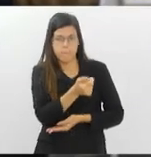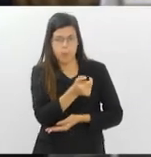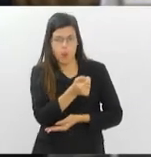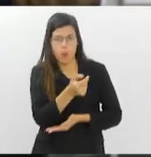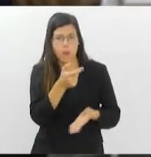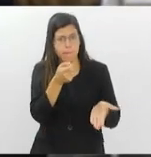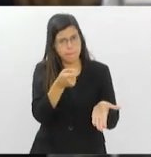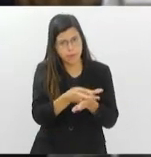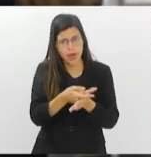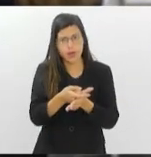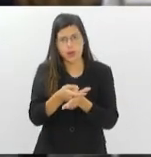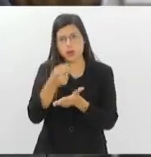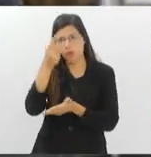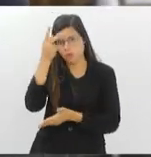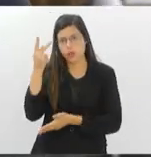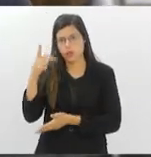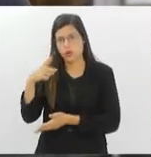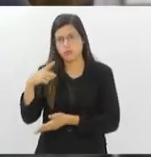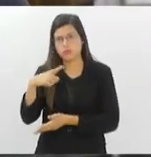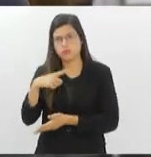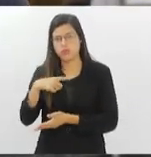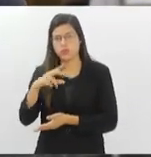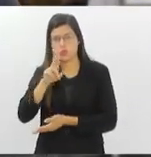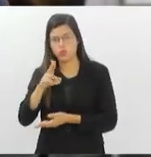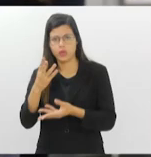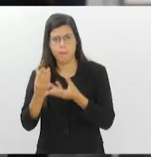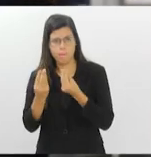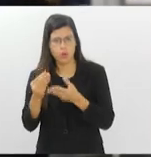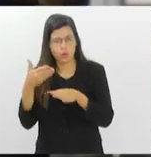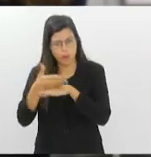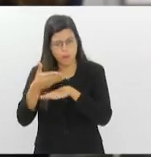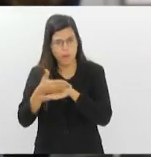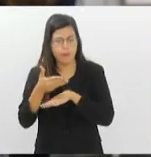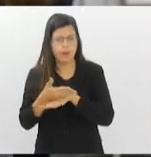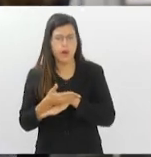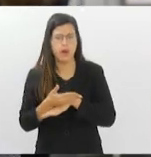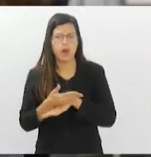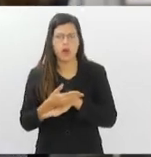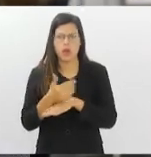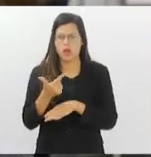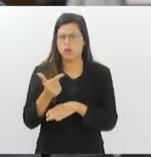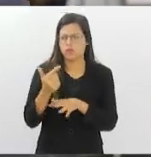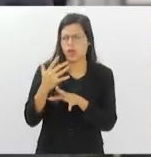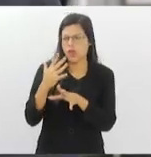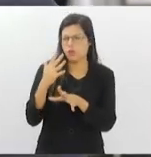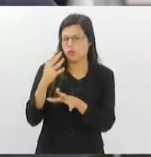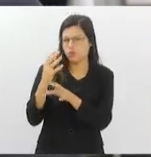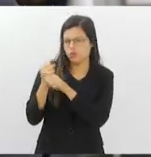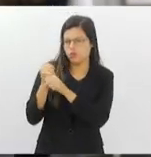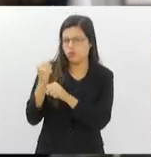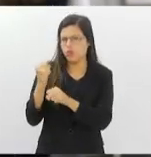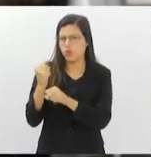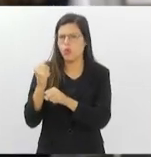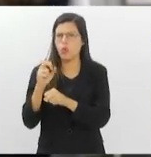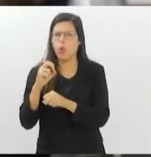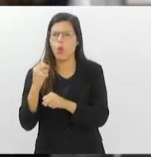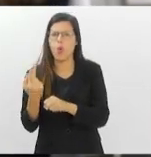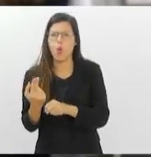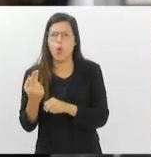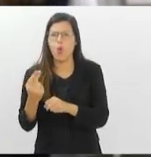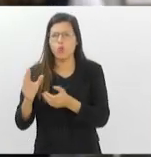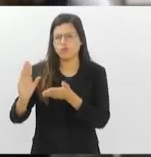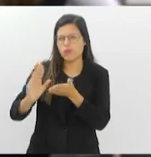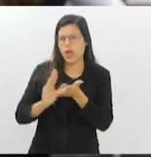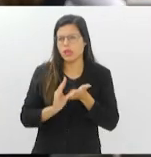entender o seguinte que é o que o deputado Muniz citou Será que não tem lucro ou tá ganhando menos do que gostaria de